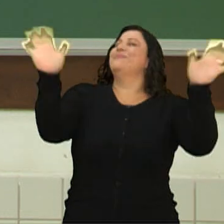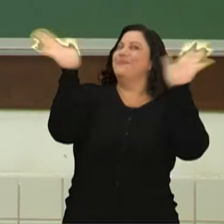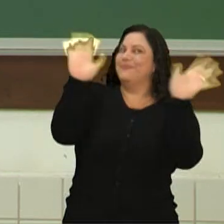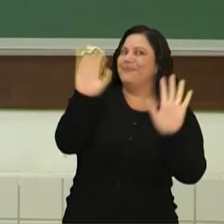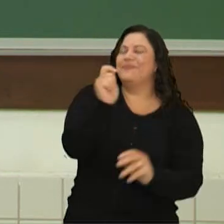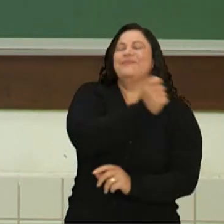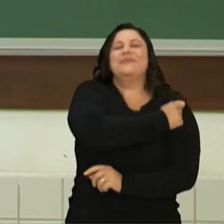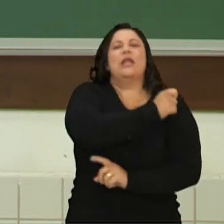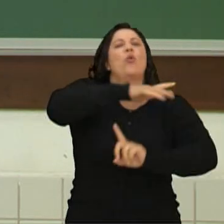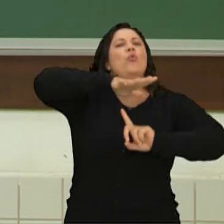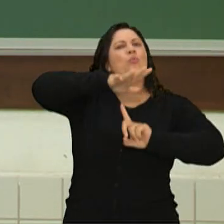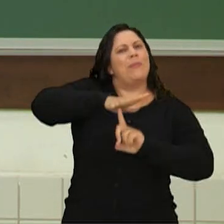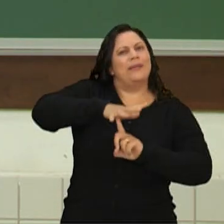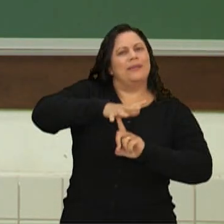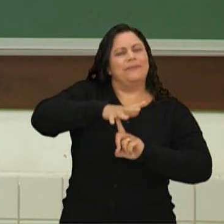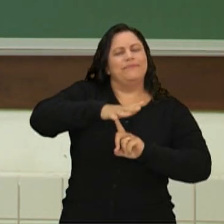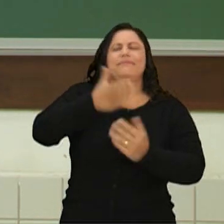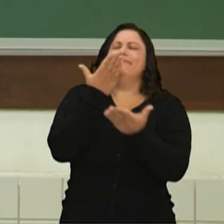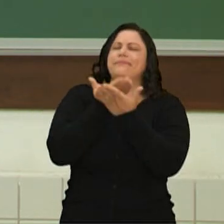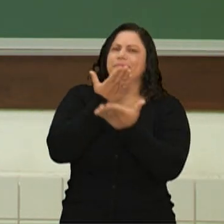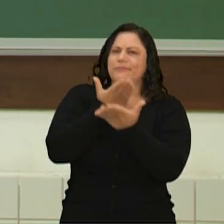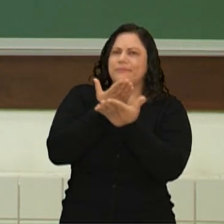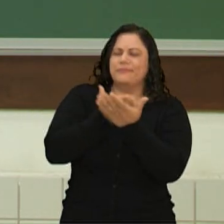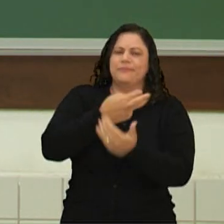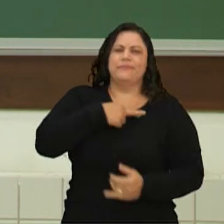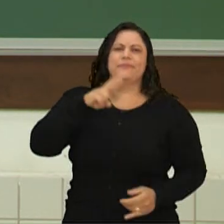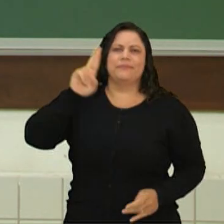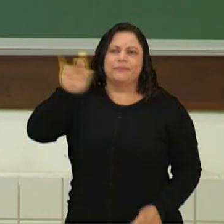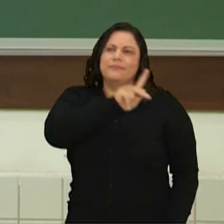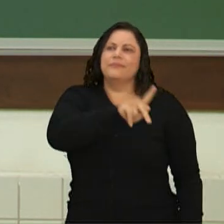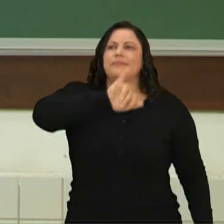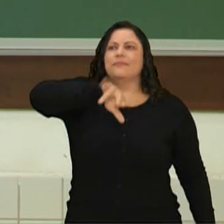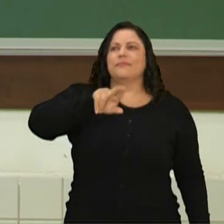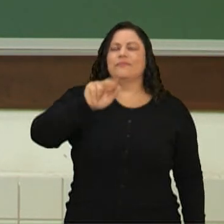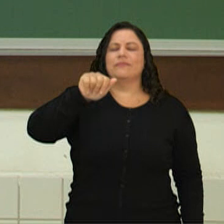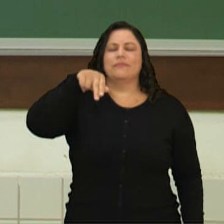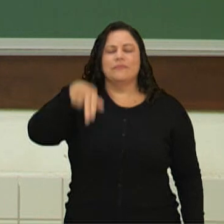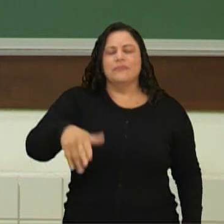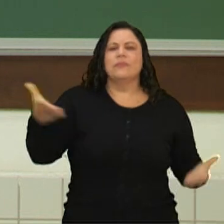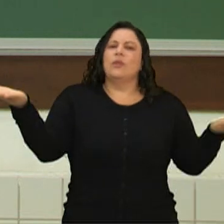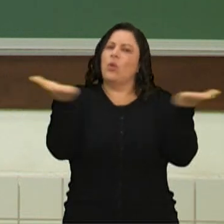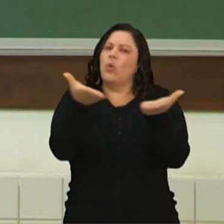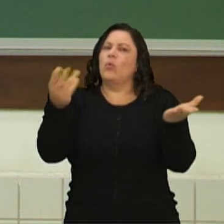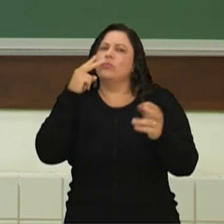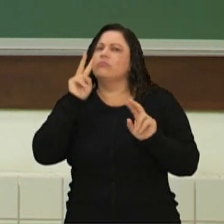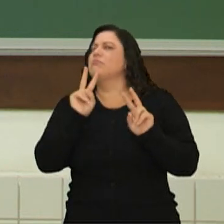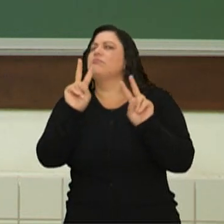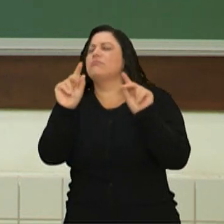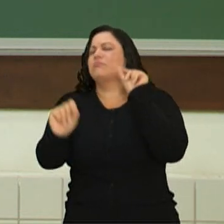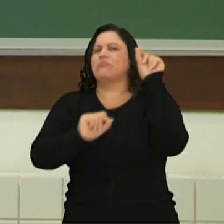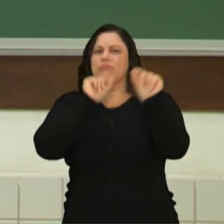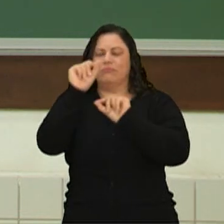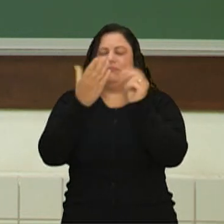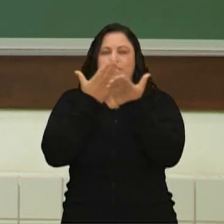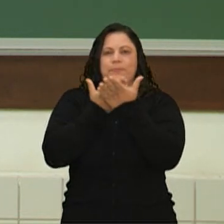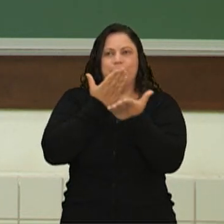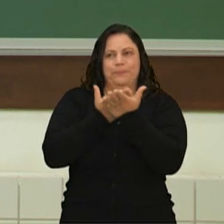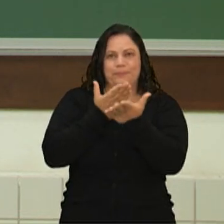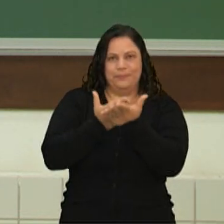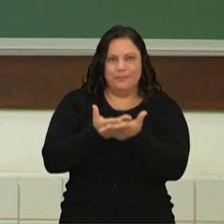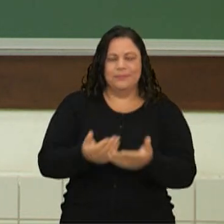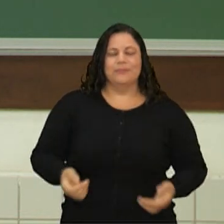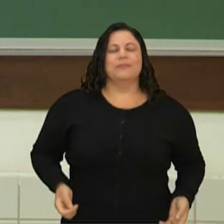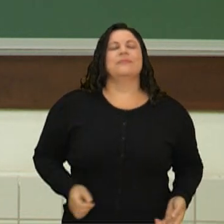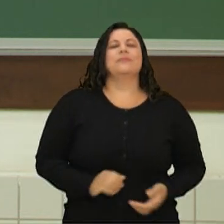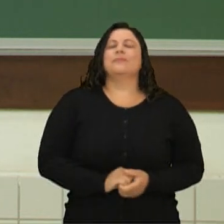Olá, estudantes do Paraná! Vamos mais a uma aula de ensino religioso. Eu sou o professor Juan e hoje veremos mais uma aula do que nós estamos vendo. Antes